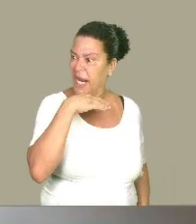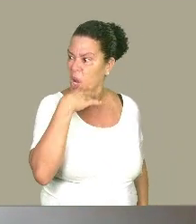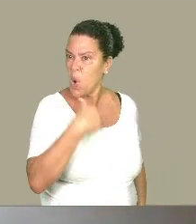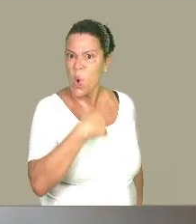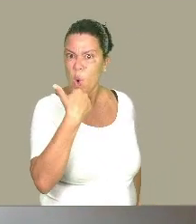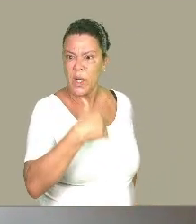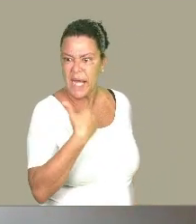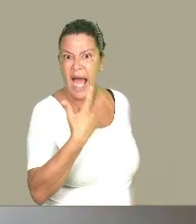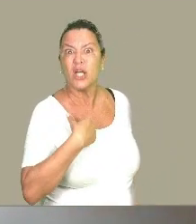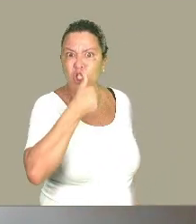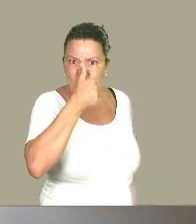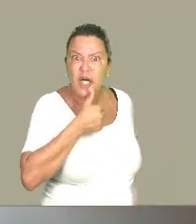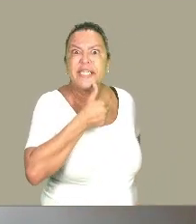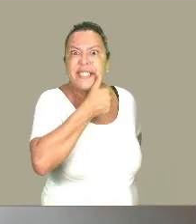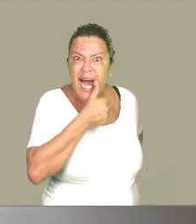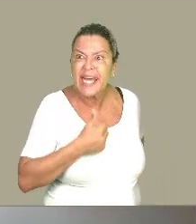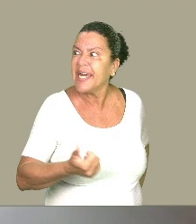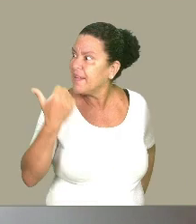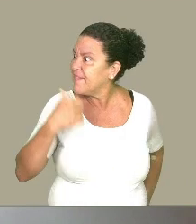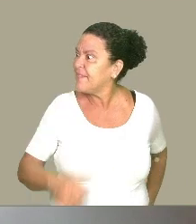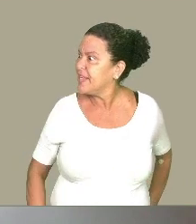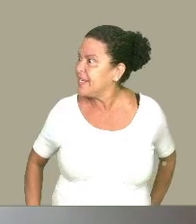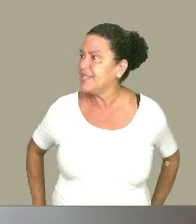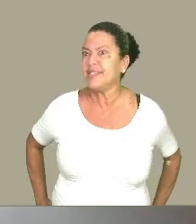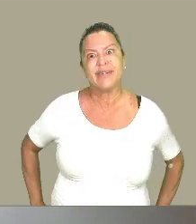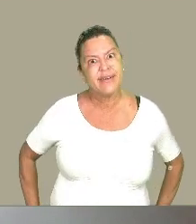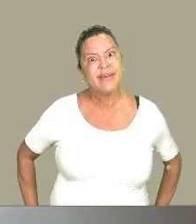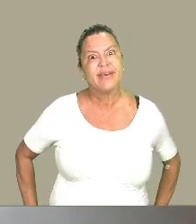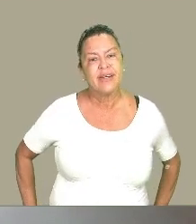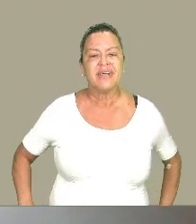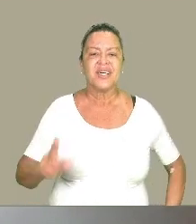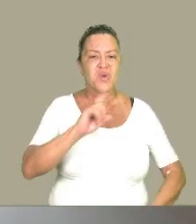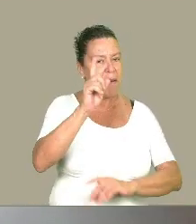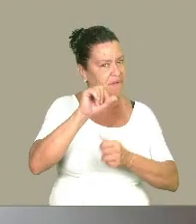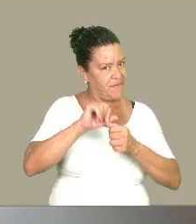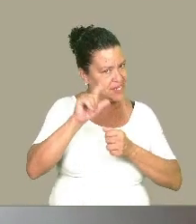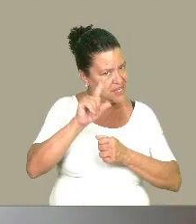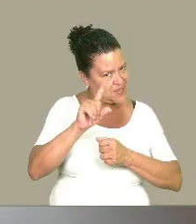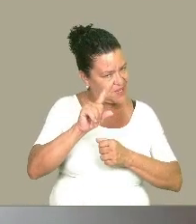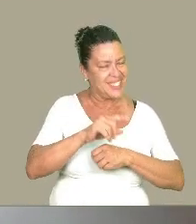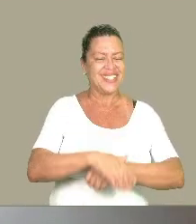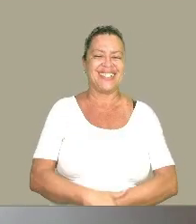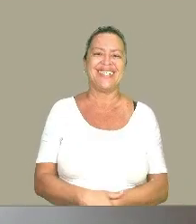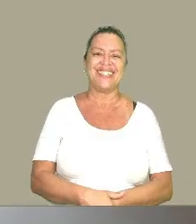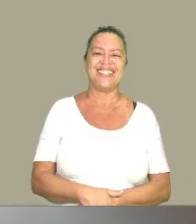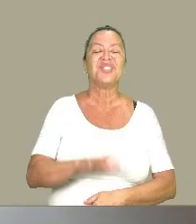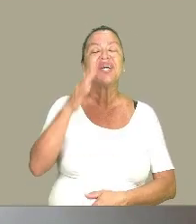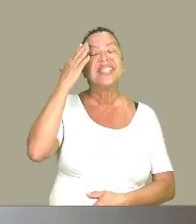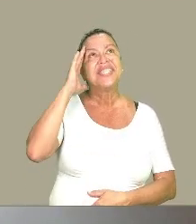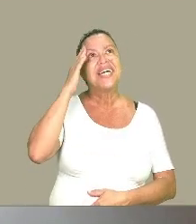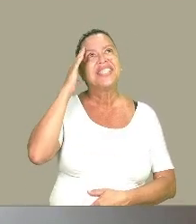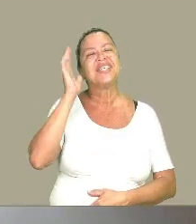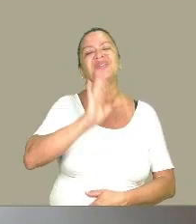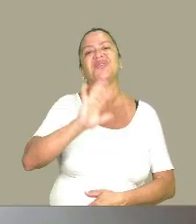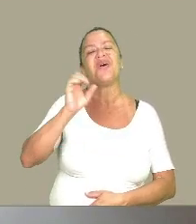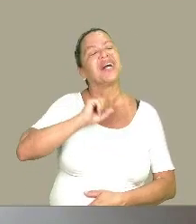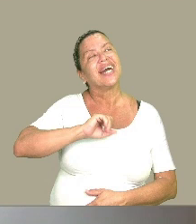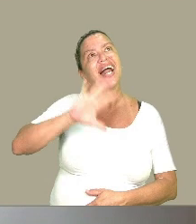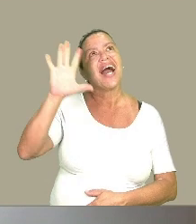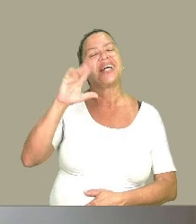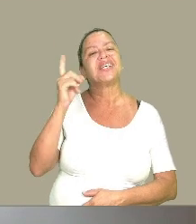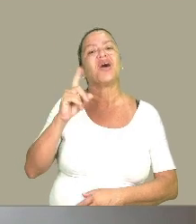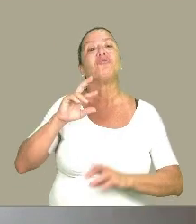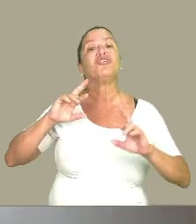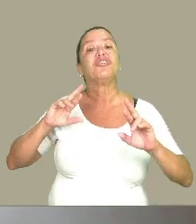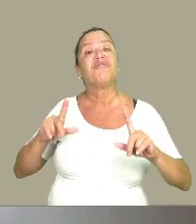sabe o sacrifício que eu estou passando aqui com o meu marido. Não, não é para a gente fazer isso, né? Mas é para a gente entender os